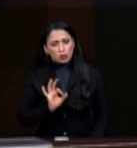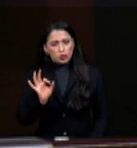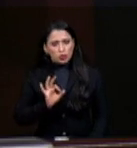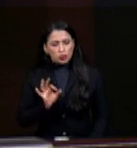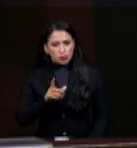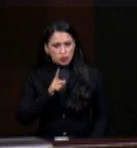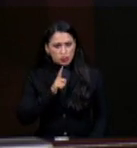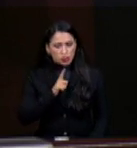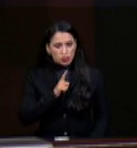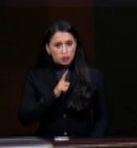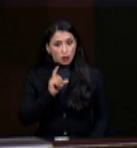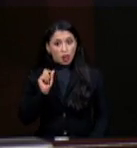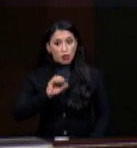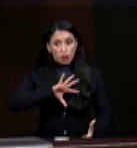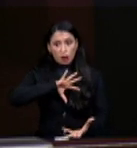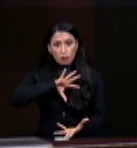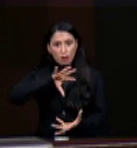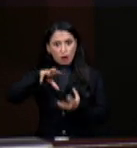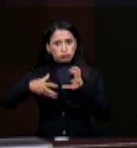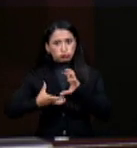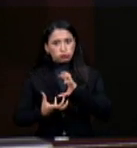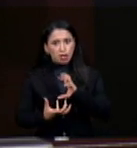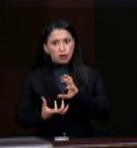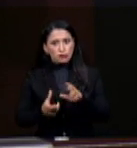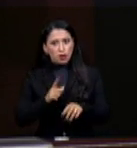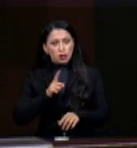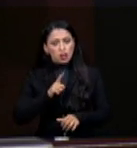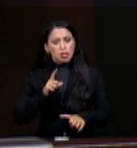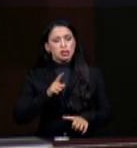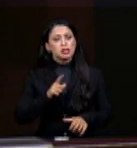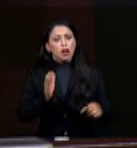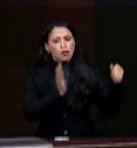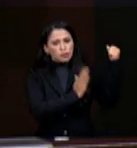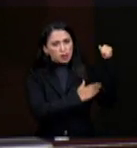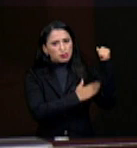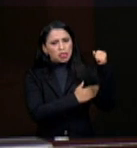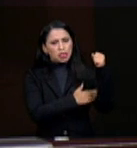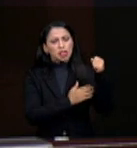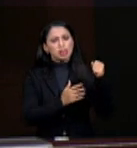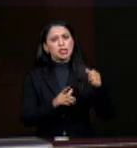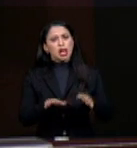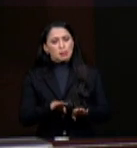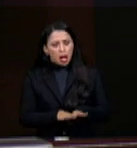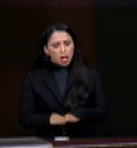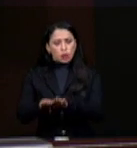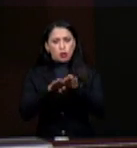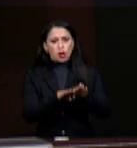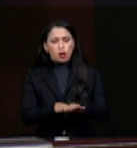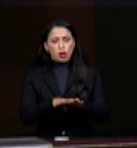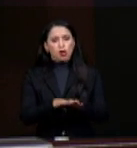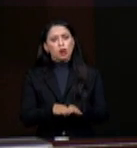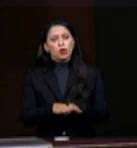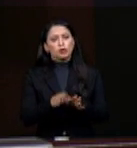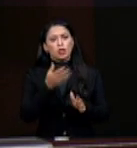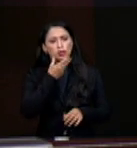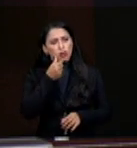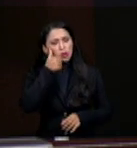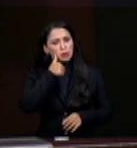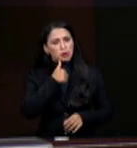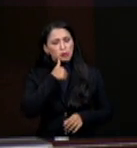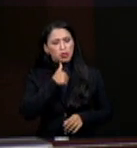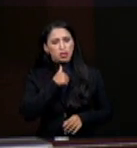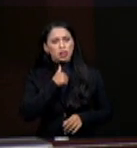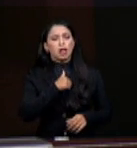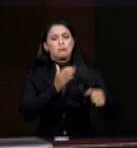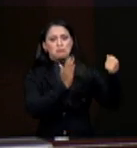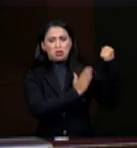Trata-se de uma revolução feminista silenciosa, que objetiva promover a igualdade de gênero e o empoderamento de mulheres e meninas